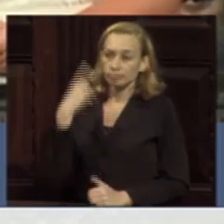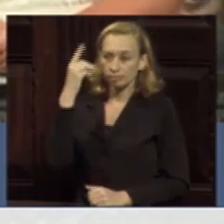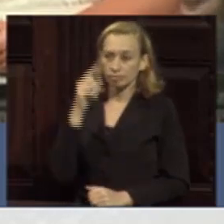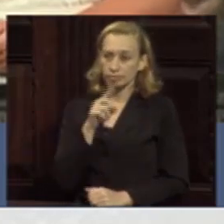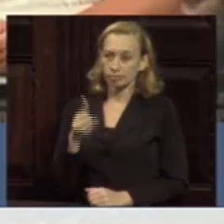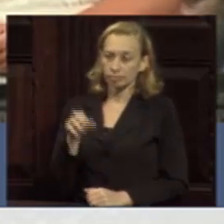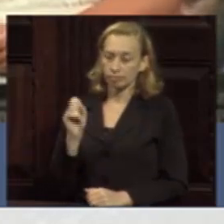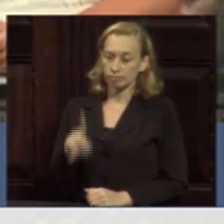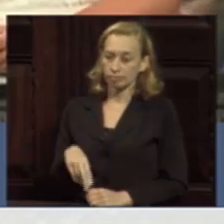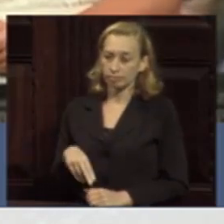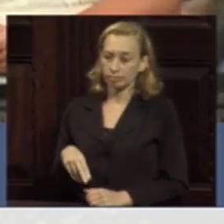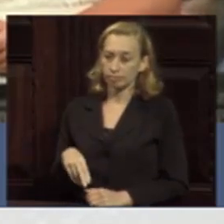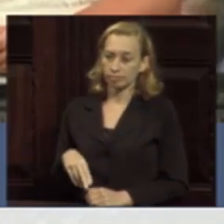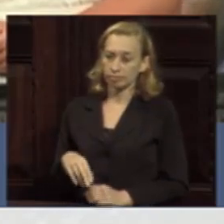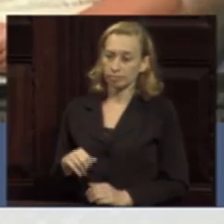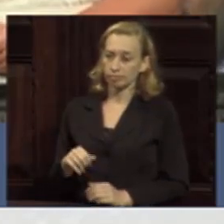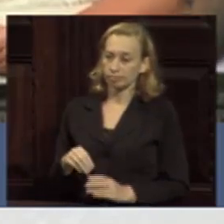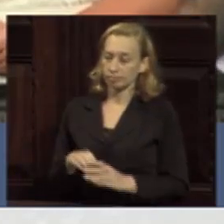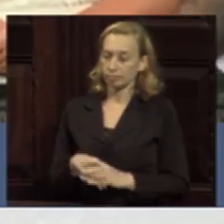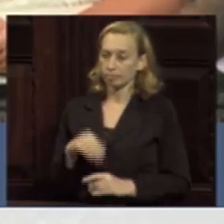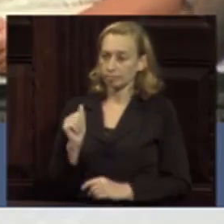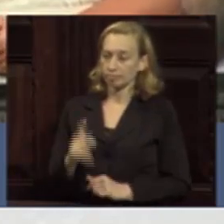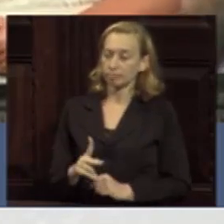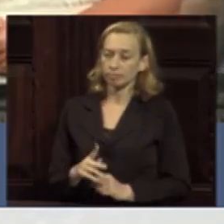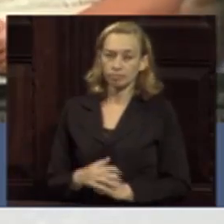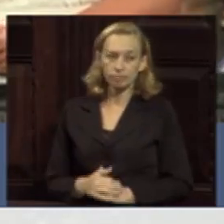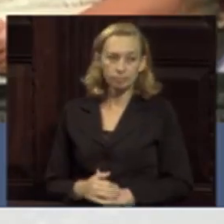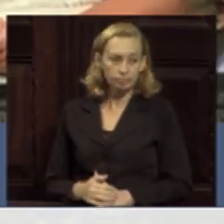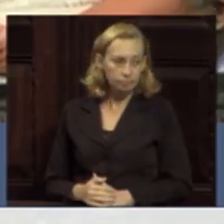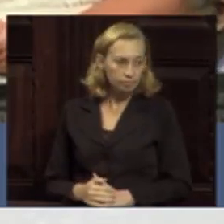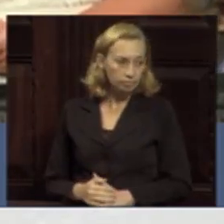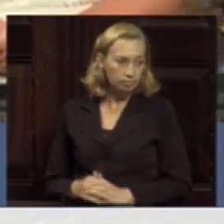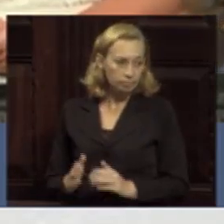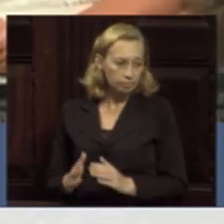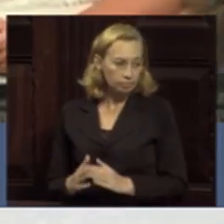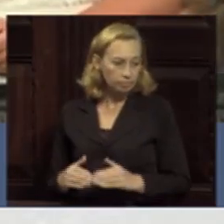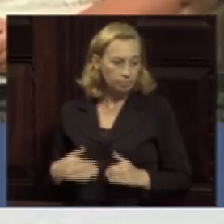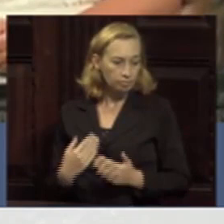votação. Aprovado. Requerimento de inclusão na ordem do dia do projeto de lei